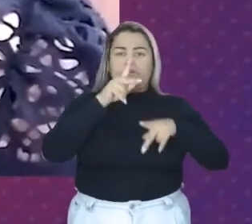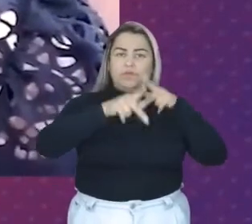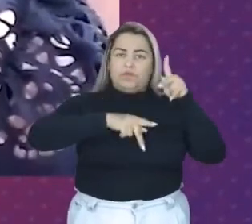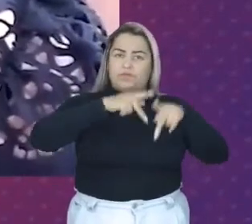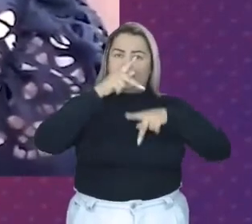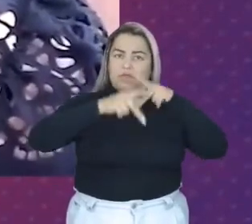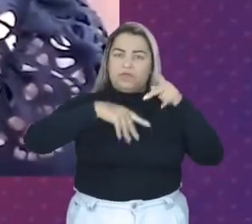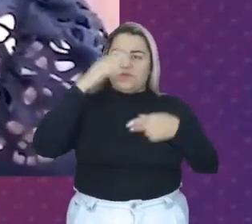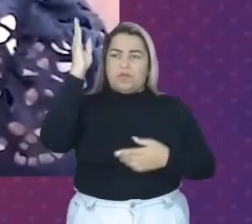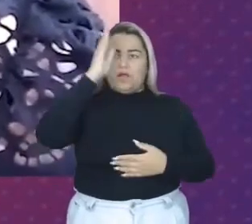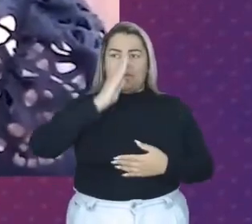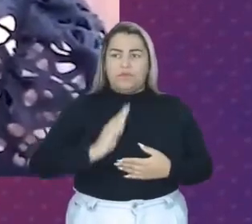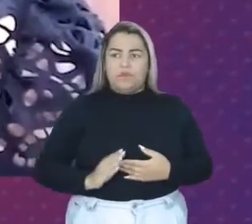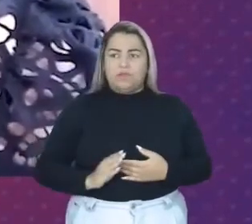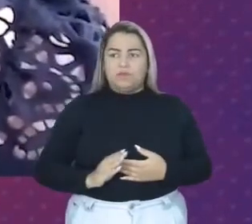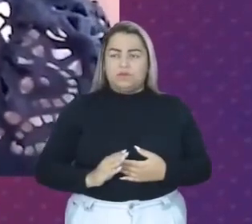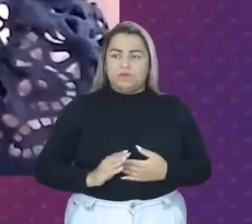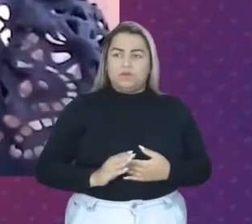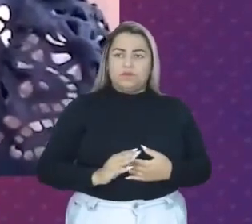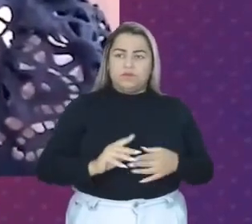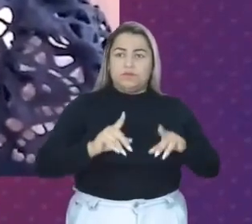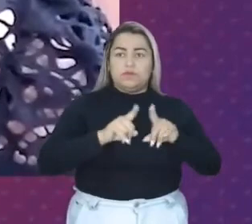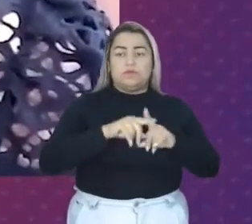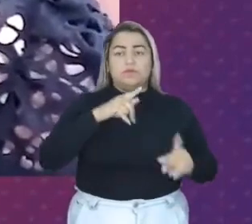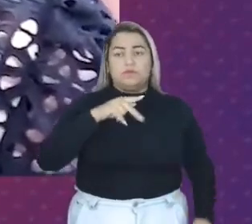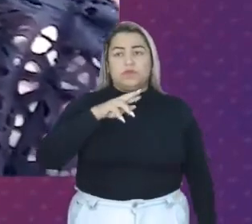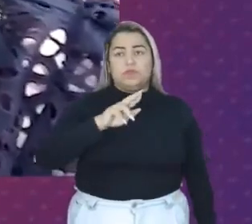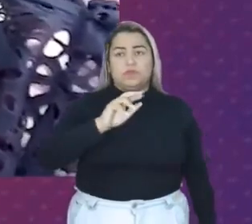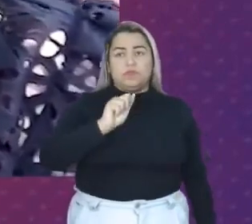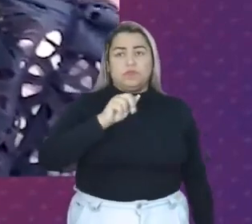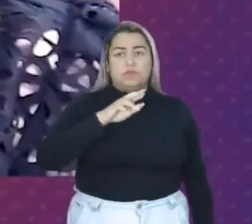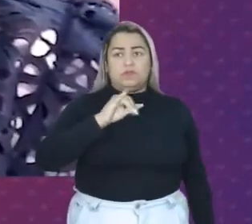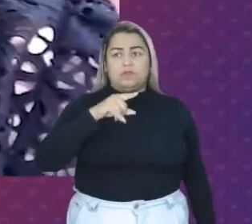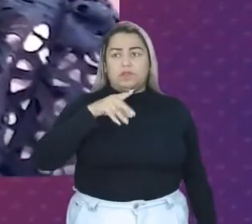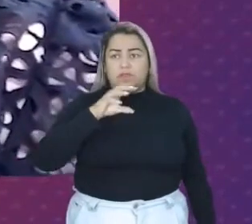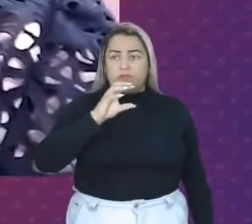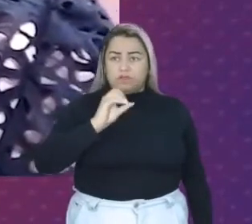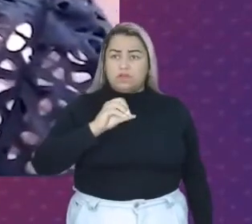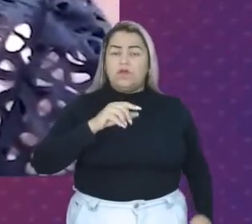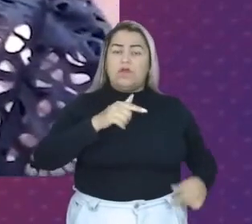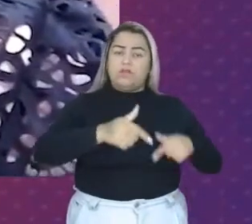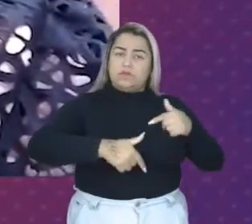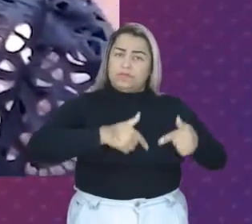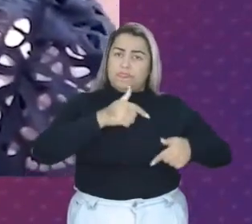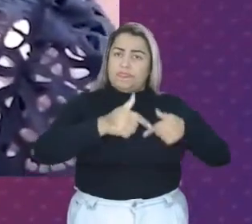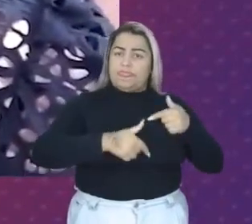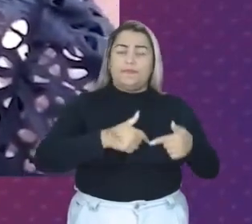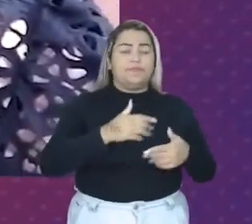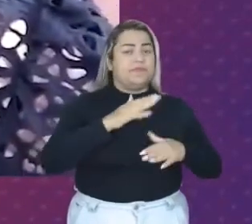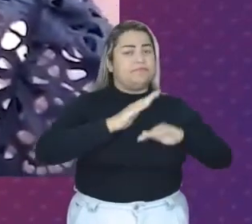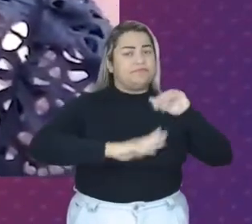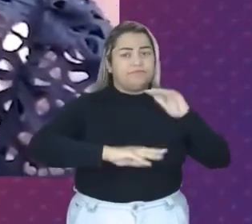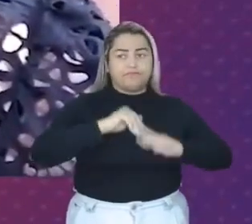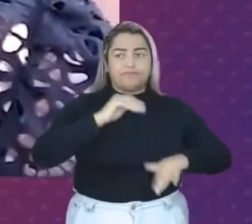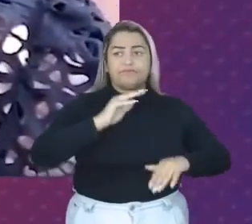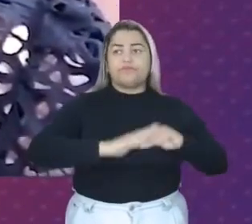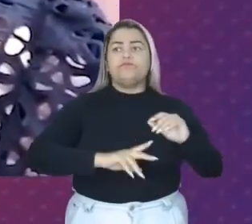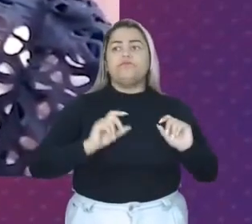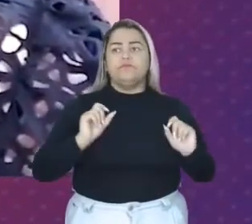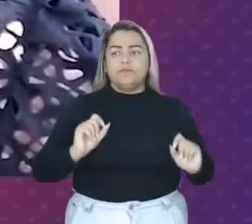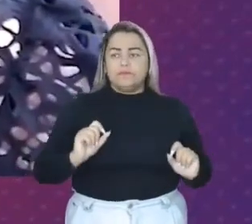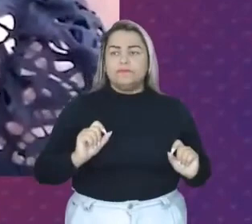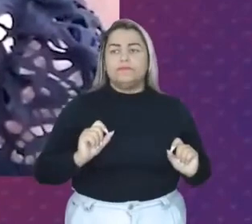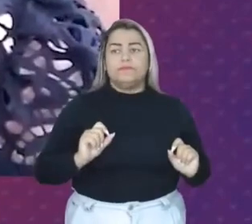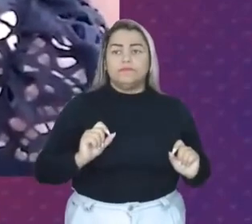brasileira. Inclusive a questão da precarização do trabalho, seja para homem ou para mulher. Mas ela trouxe ainda também